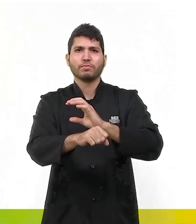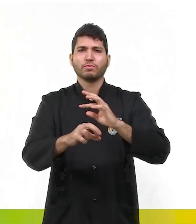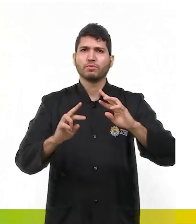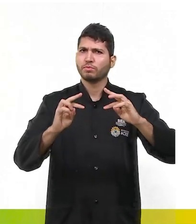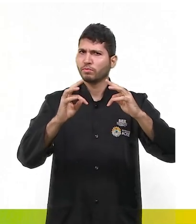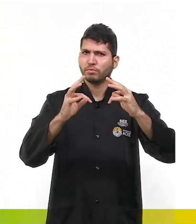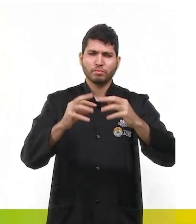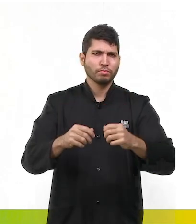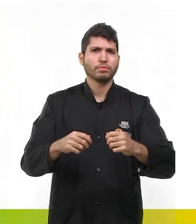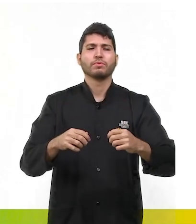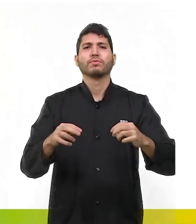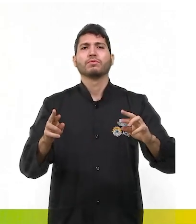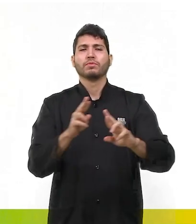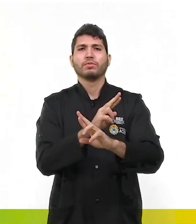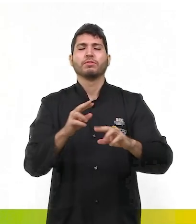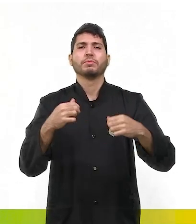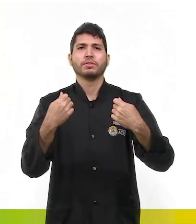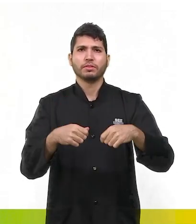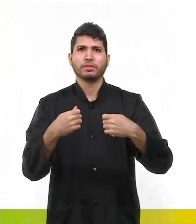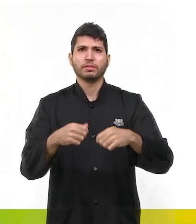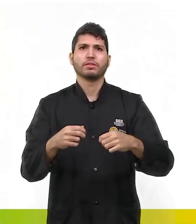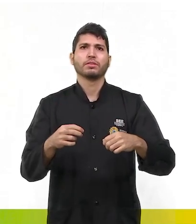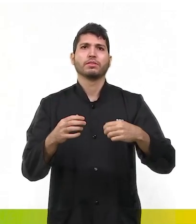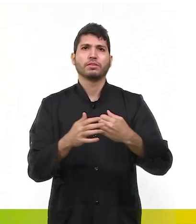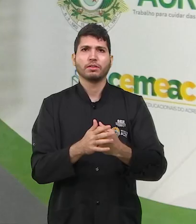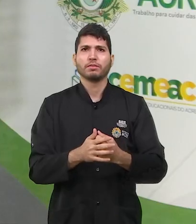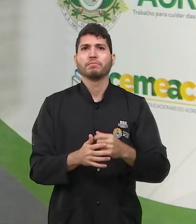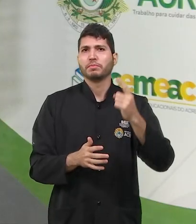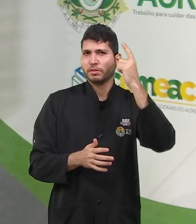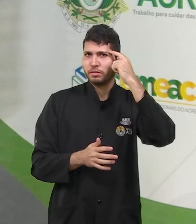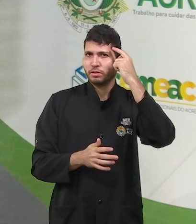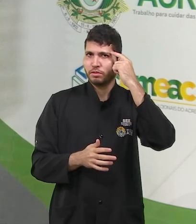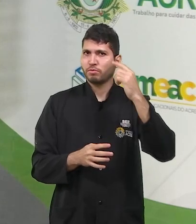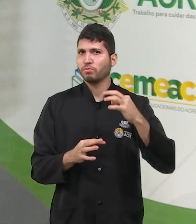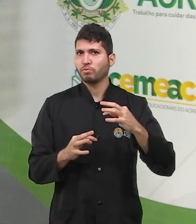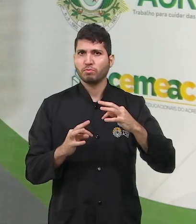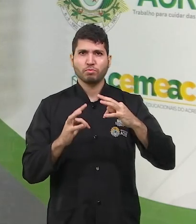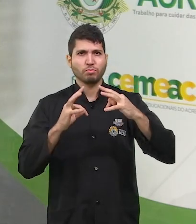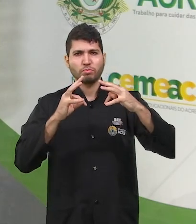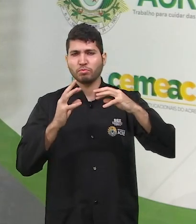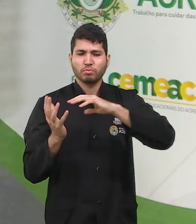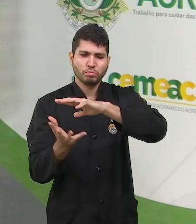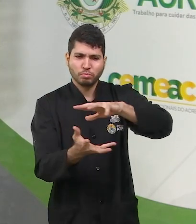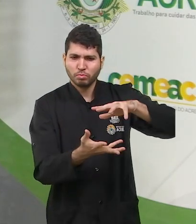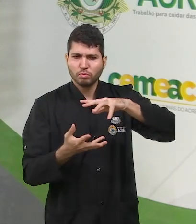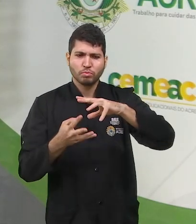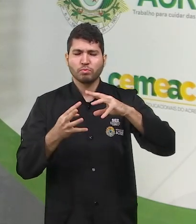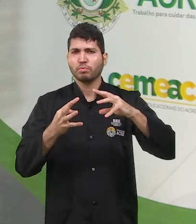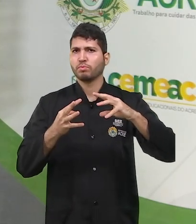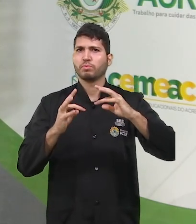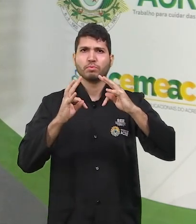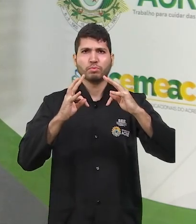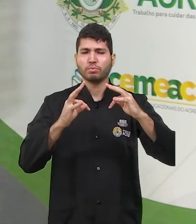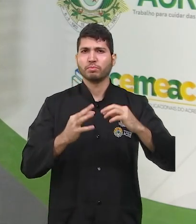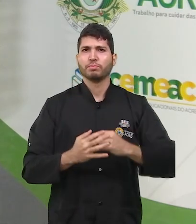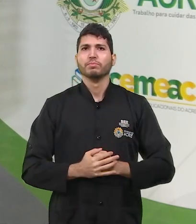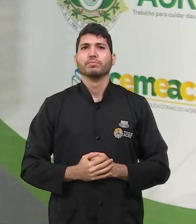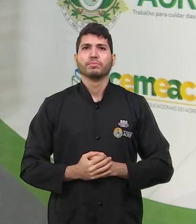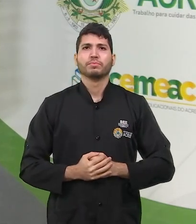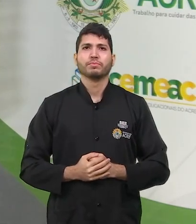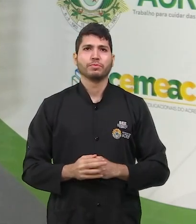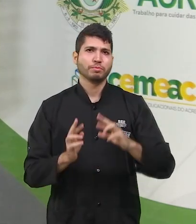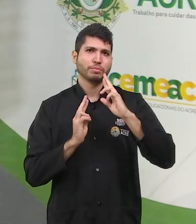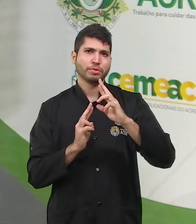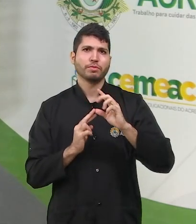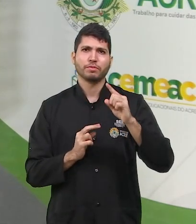ser adotada no mundo inteiro. Ok, pessoal? Então, essa foi a nossa aula de hoje. Espero muito que vocês tenham